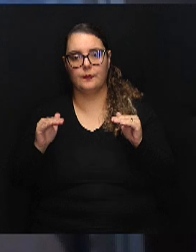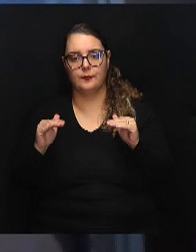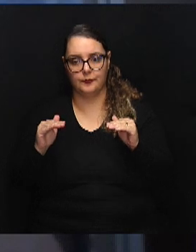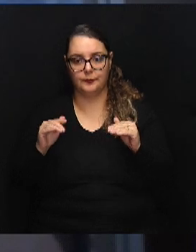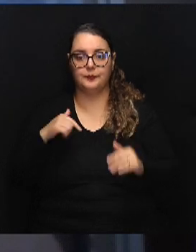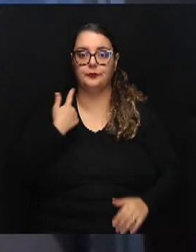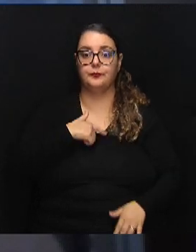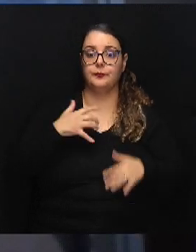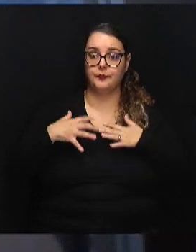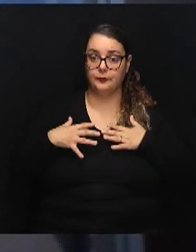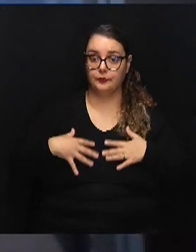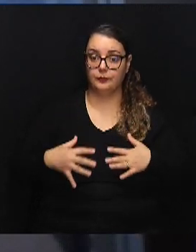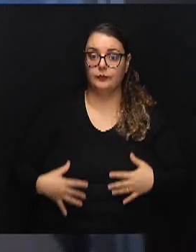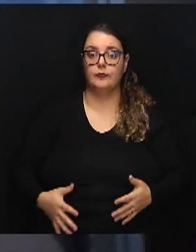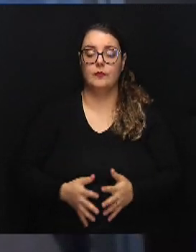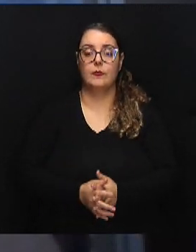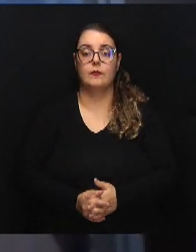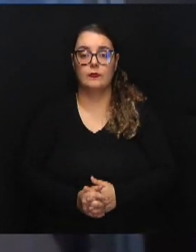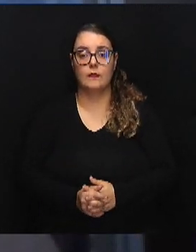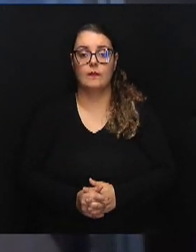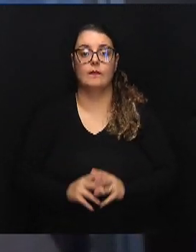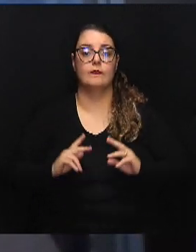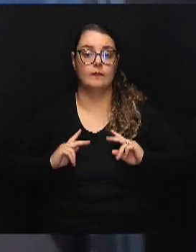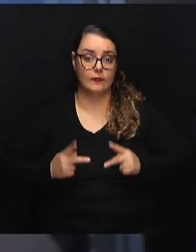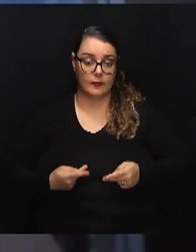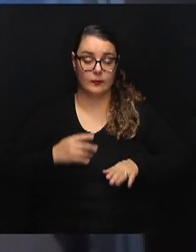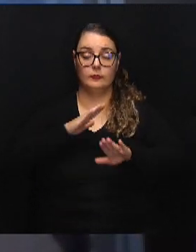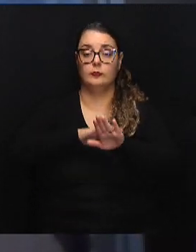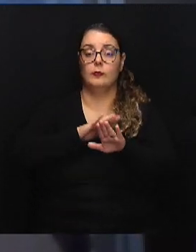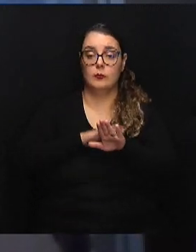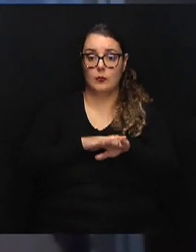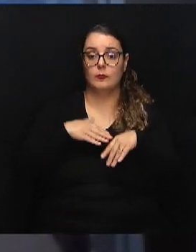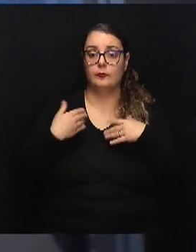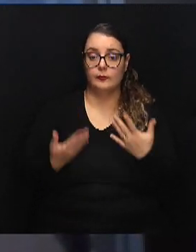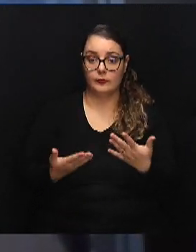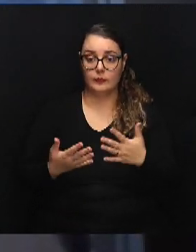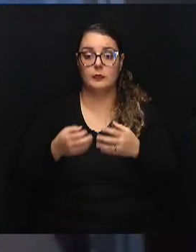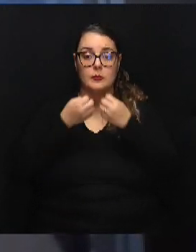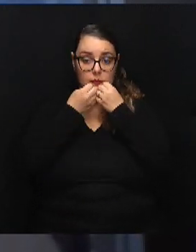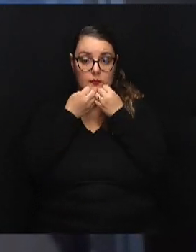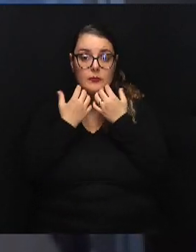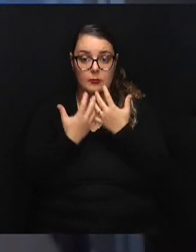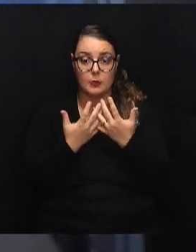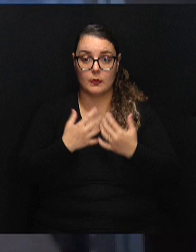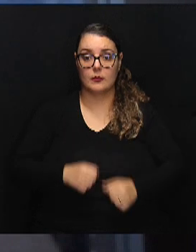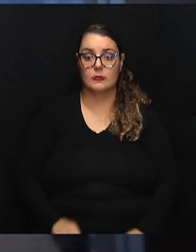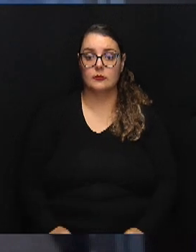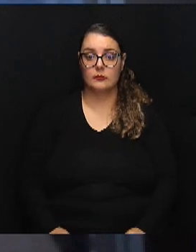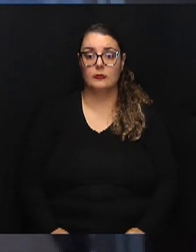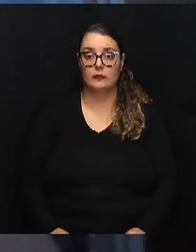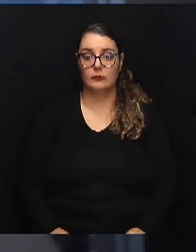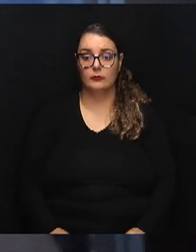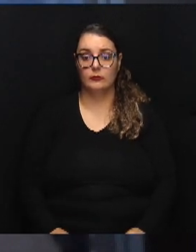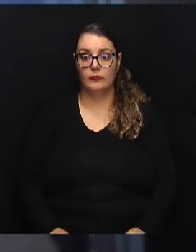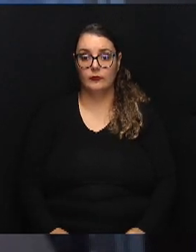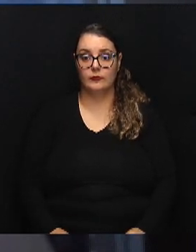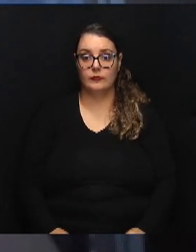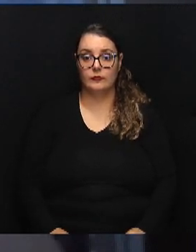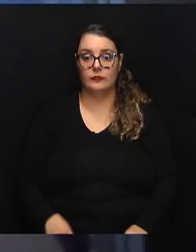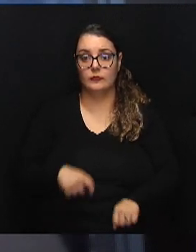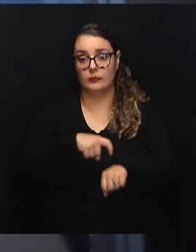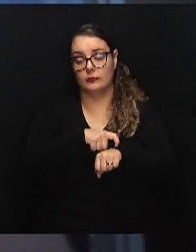nosso organismo, o ser humano, ele funciona bem, funciona adequadamente numa